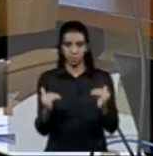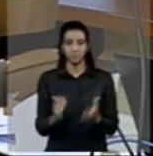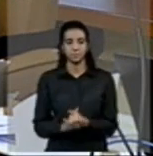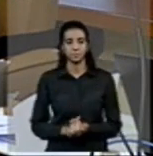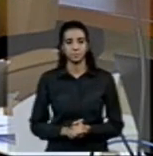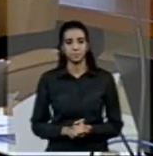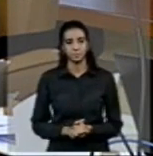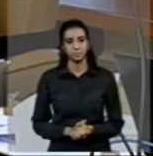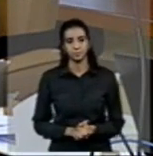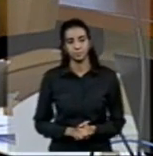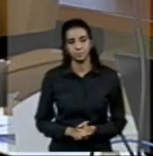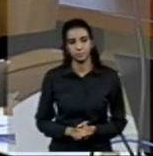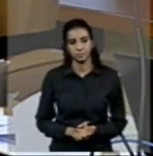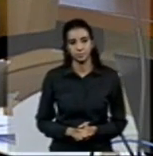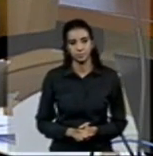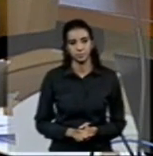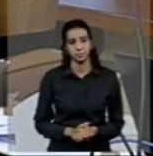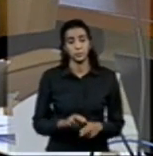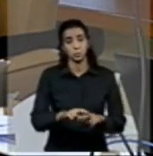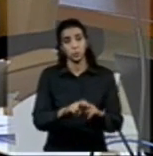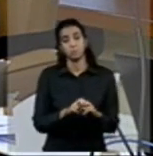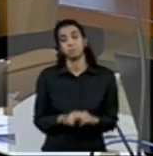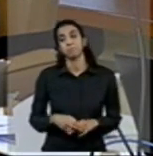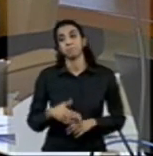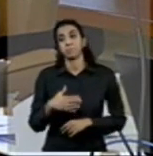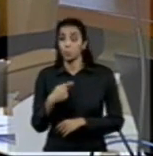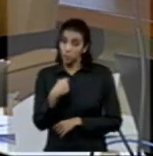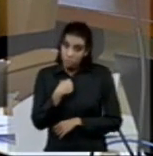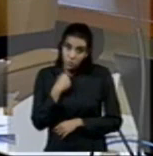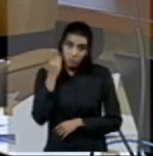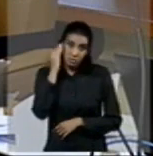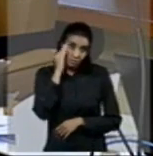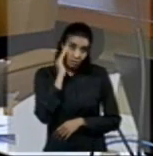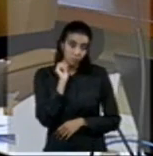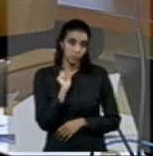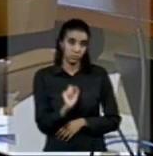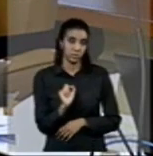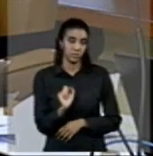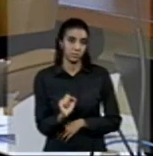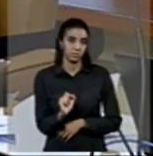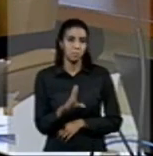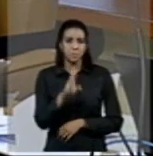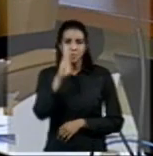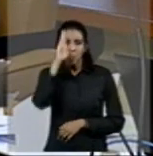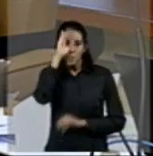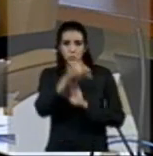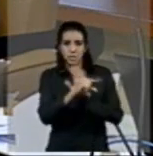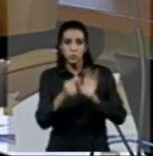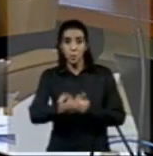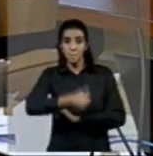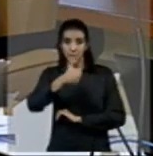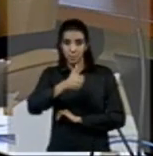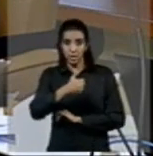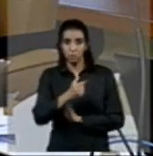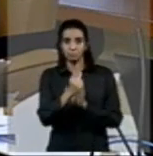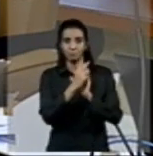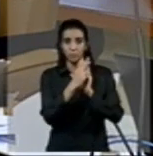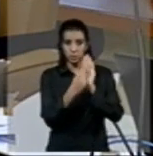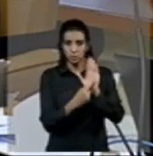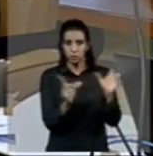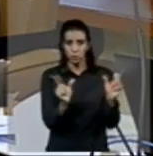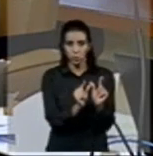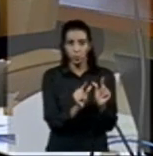portanto, como depreendo nesta análise, em especial do inciso 1º da súmula